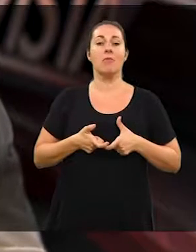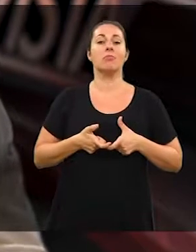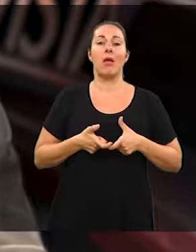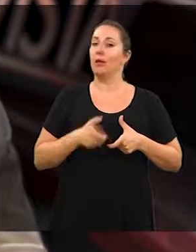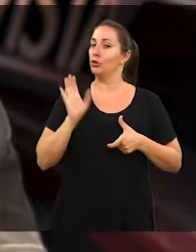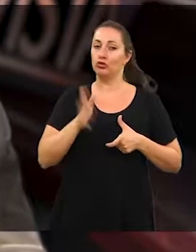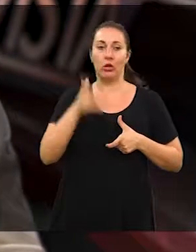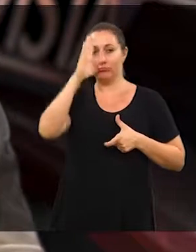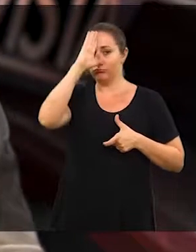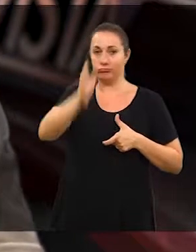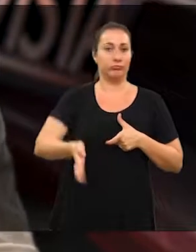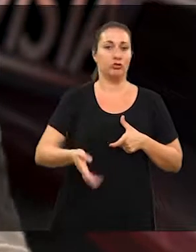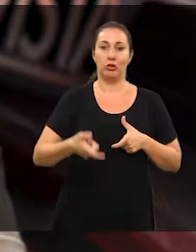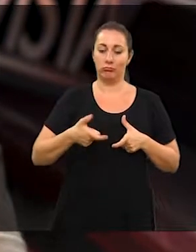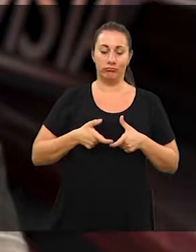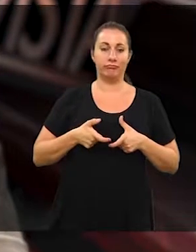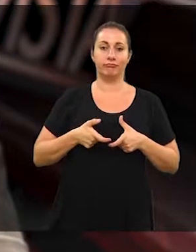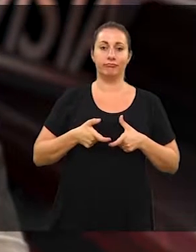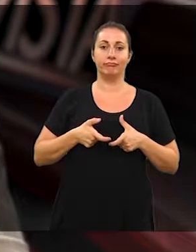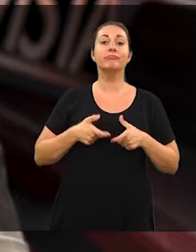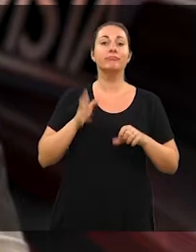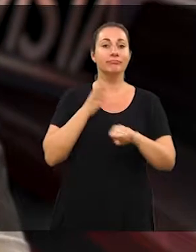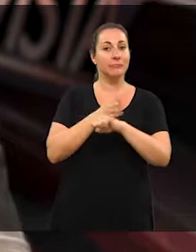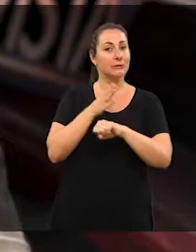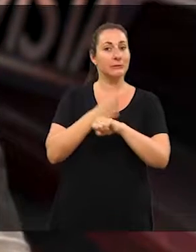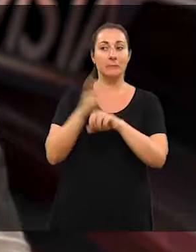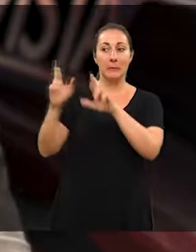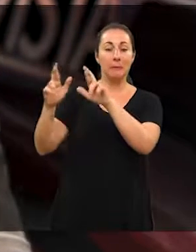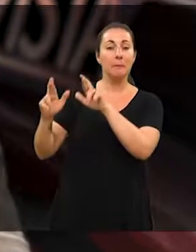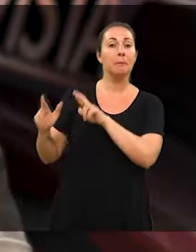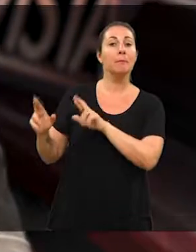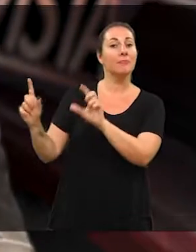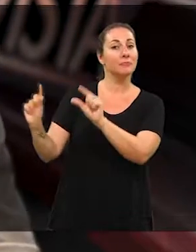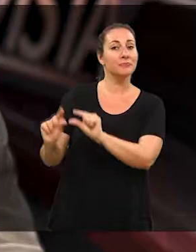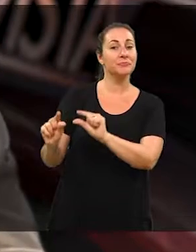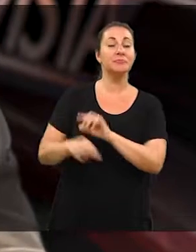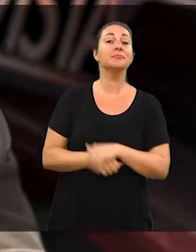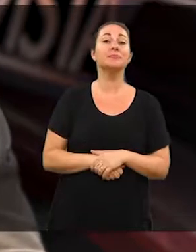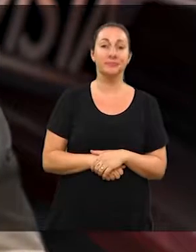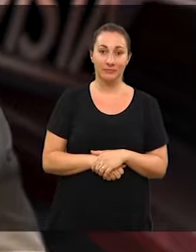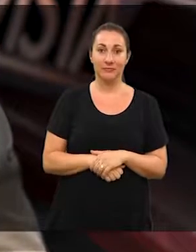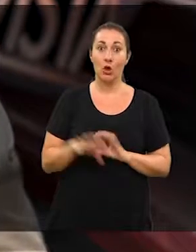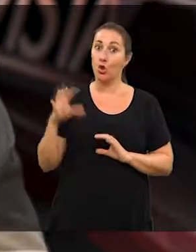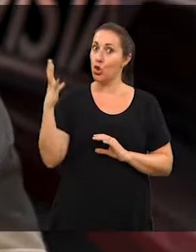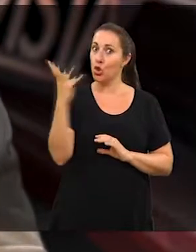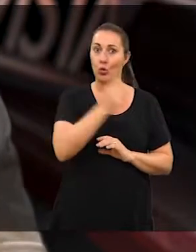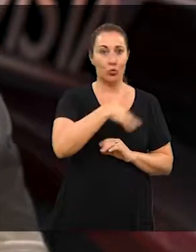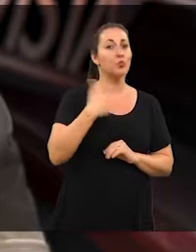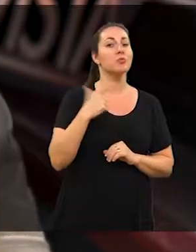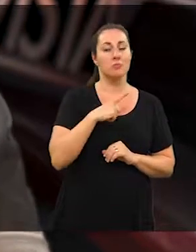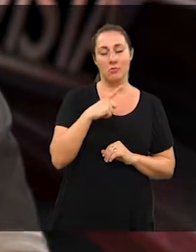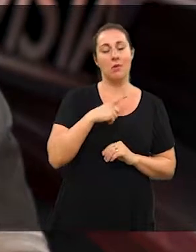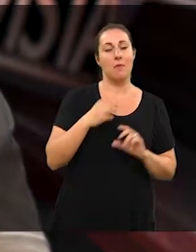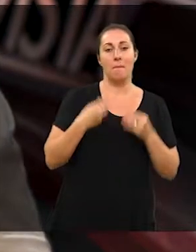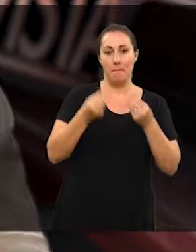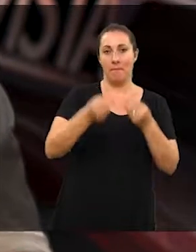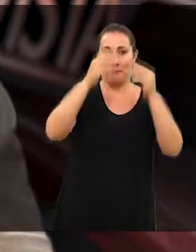uma medalha de honra ao mérito de participar lá na sua micro-região. Então todas elas vão receber medalhas. A